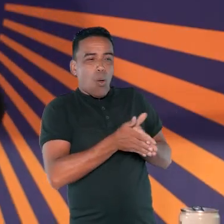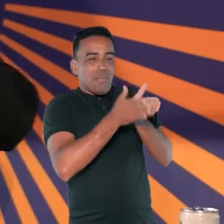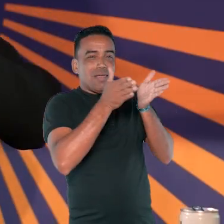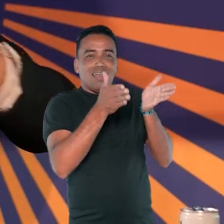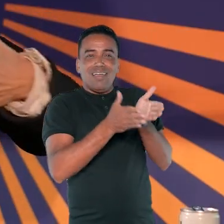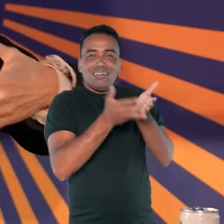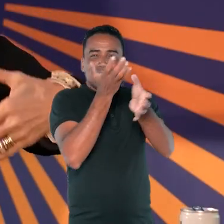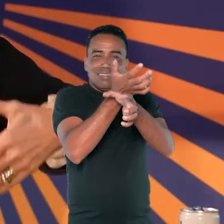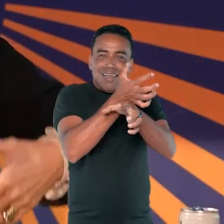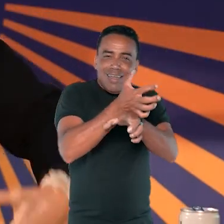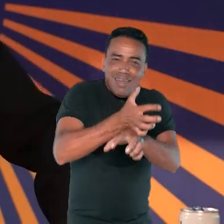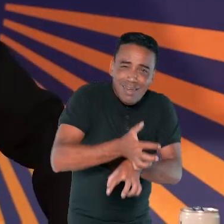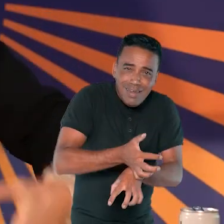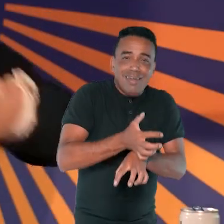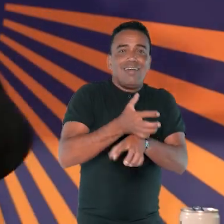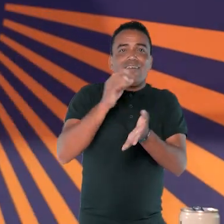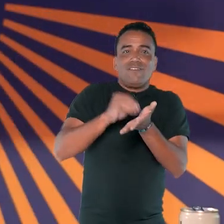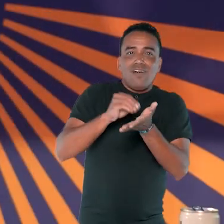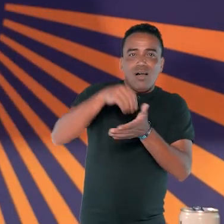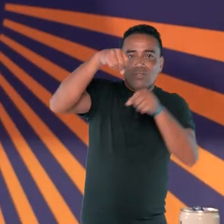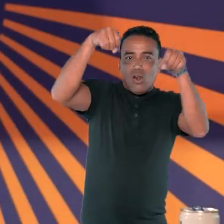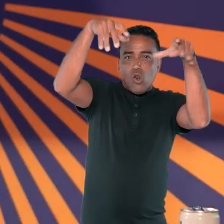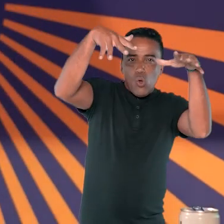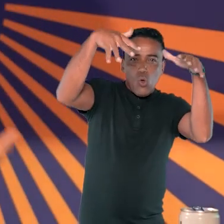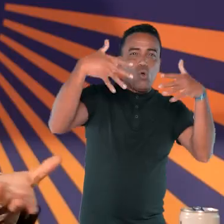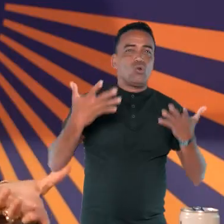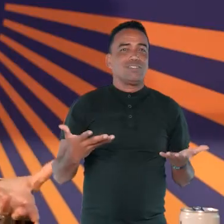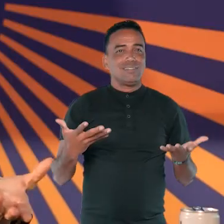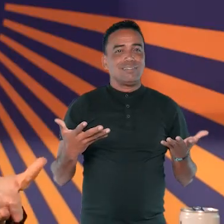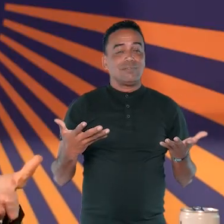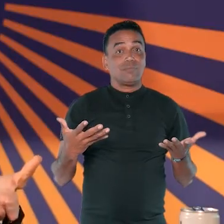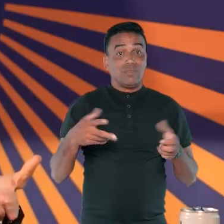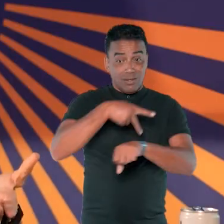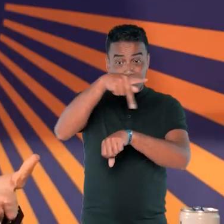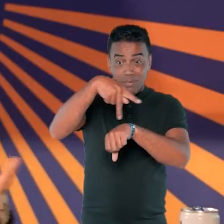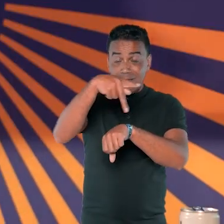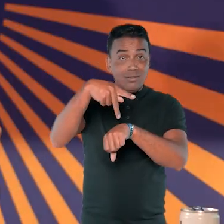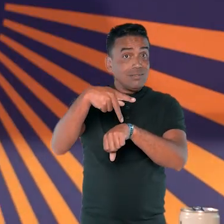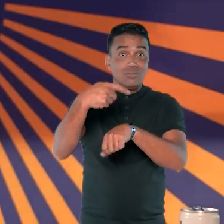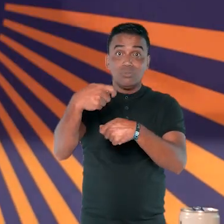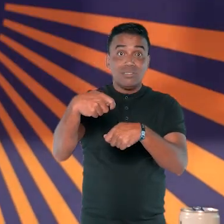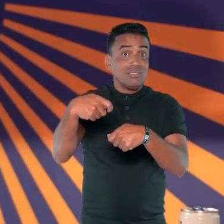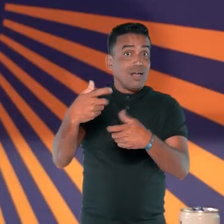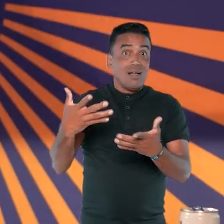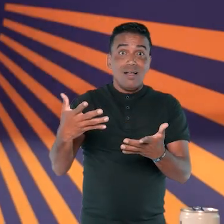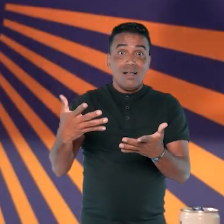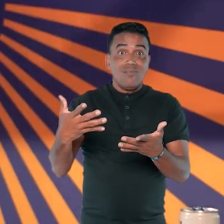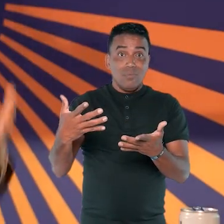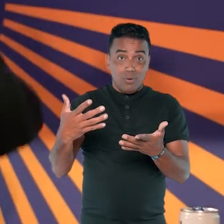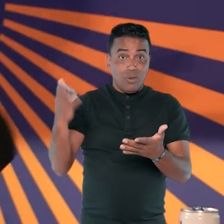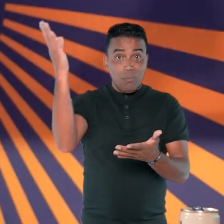chuva, e depois a falta de luz, e um país que não precisava de estar vivendo nada disso, porque tem todas as